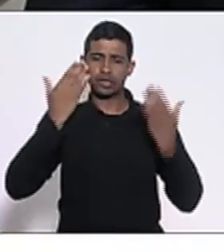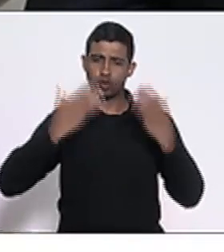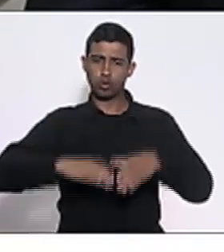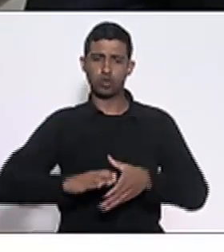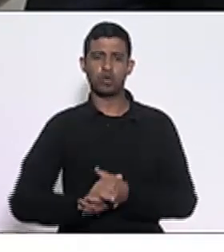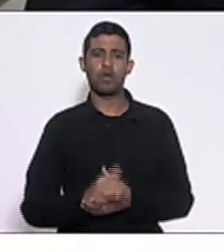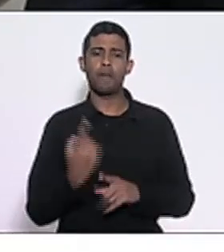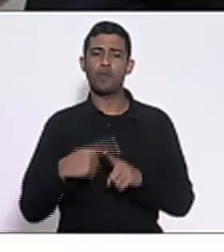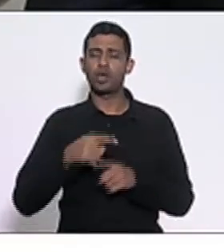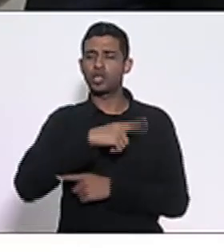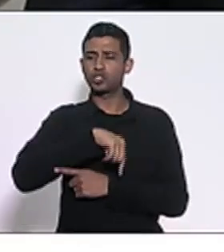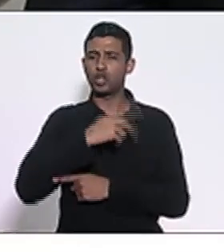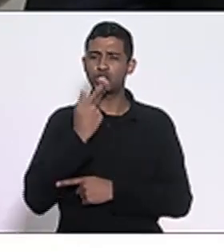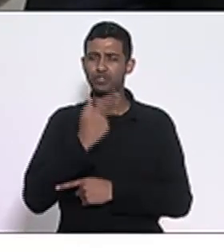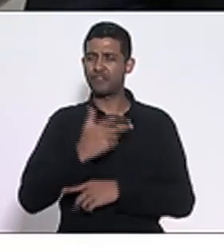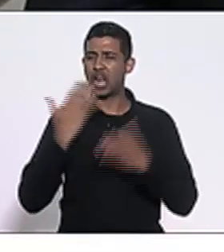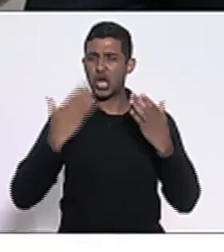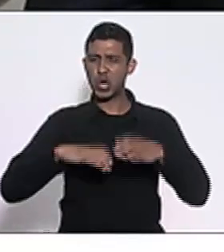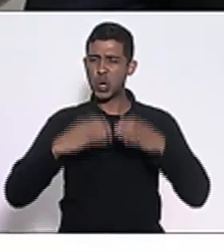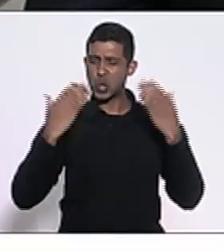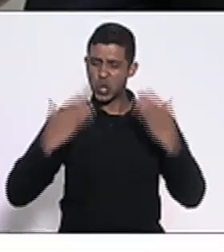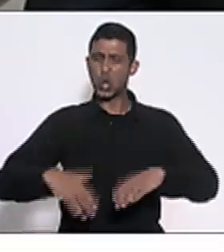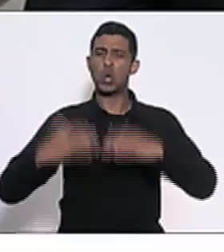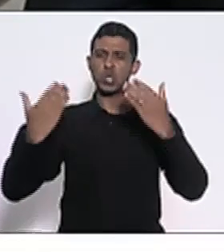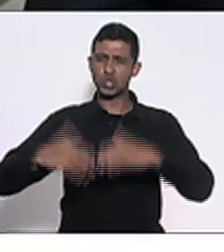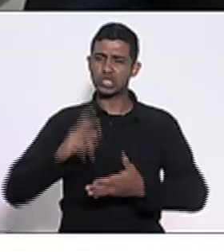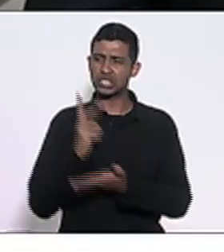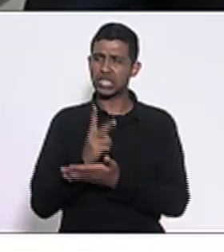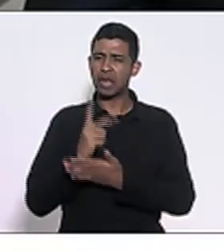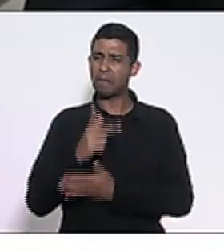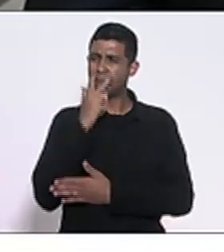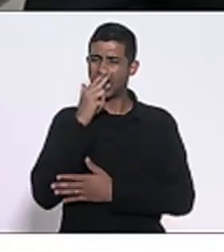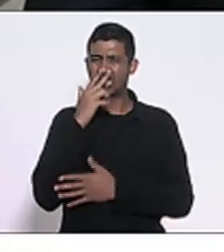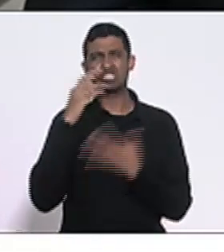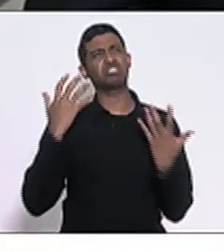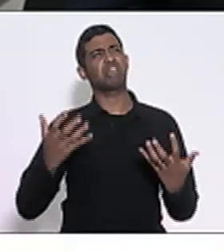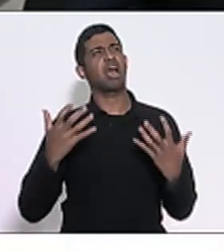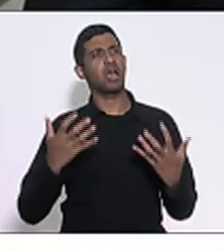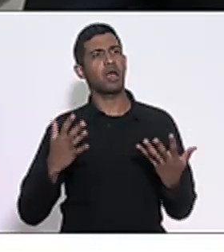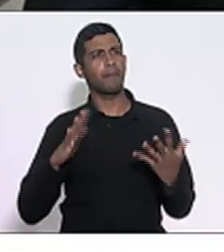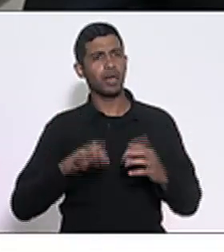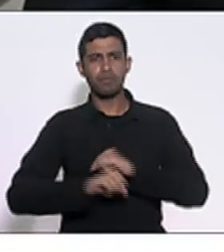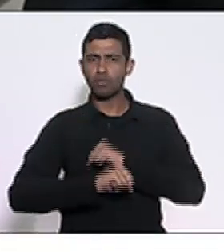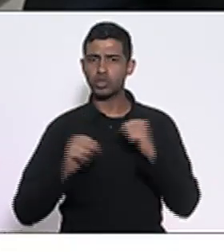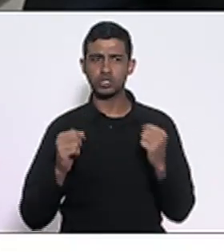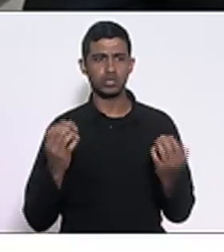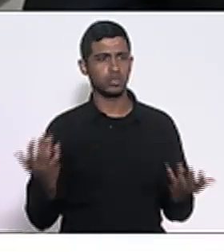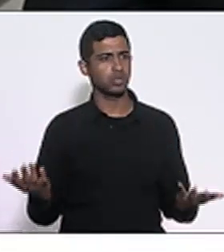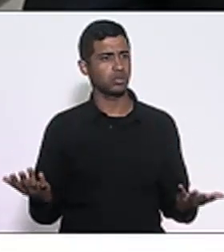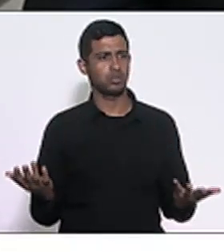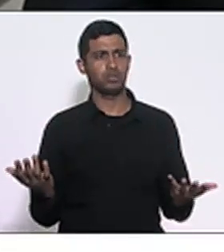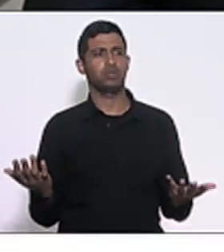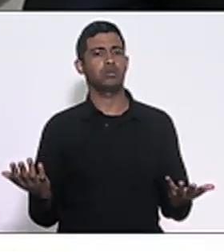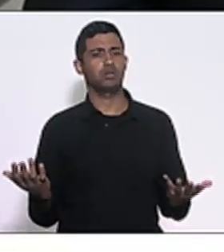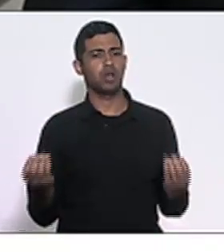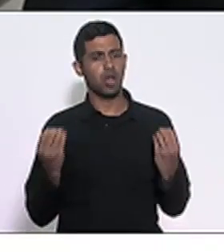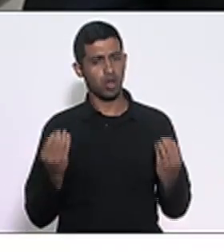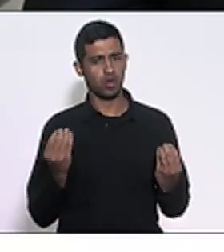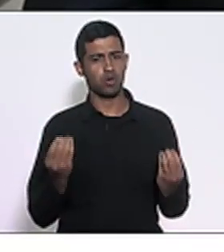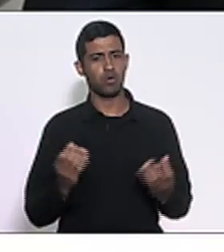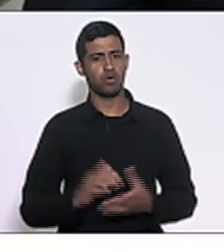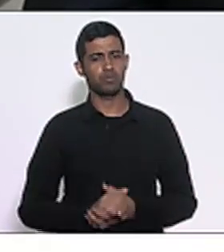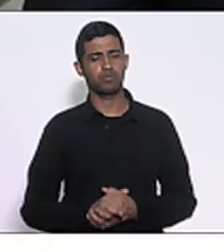falando desse negócio de concurso, parece um negócio chato pra caramba, né? Mas não é possível. Não é possível você ter uma